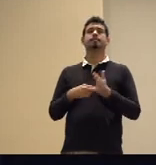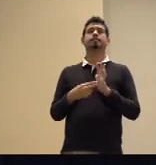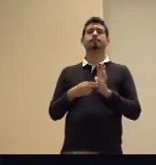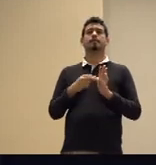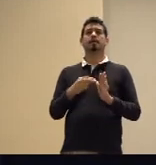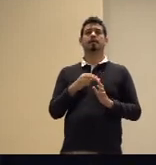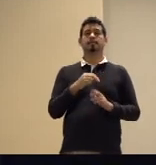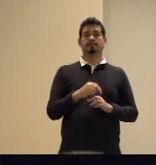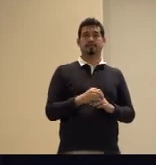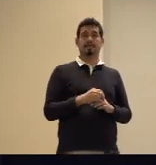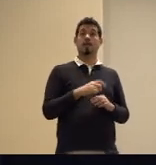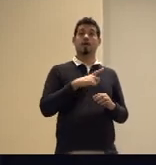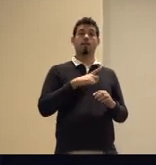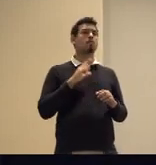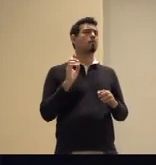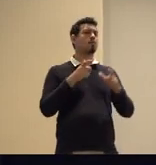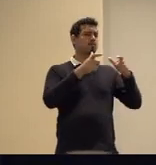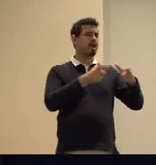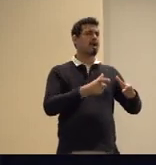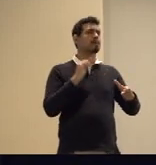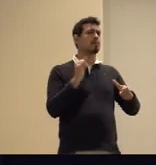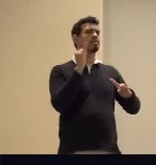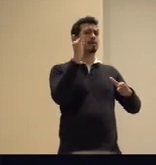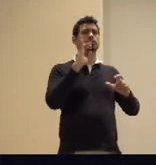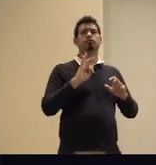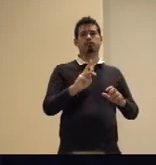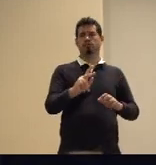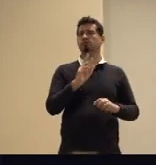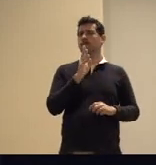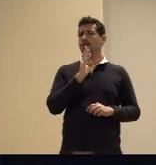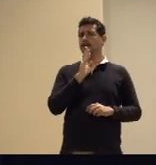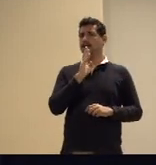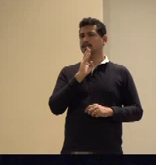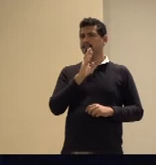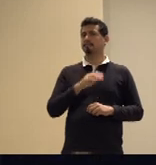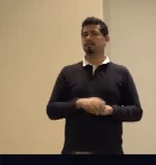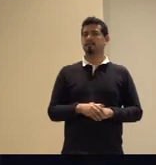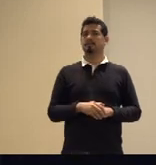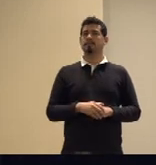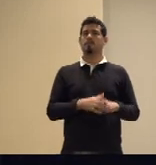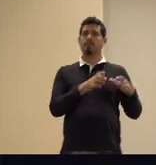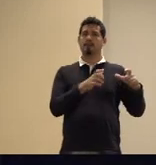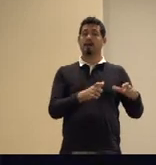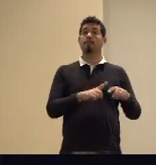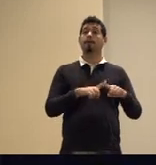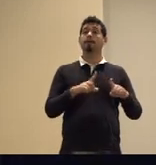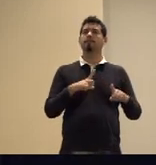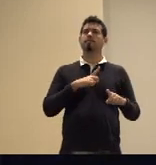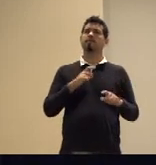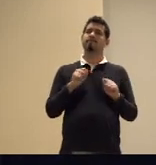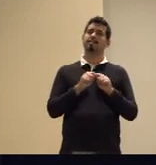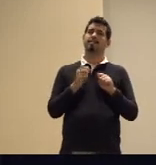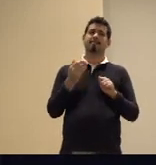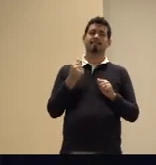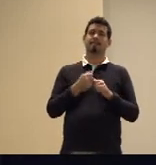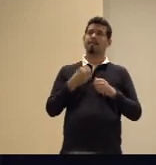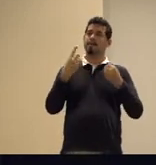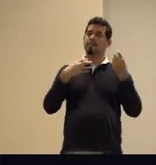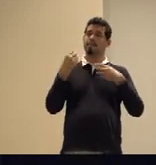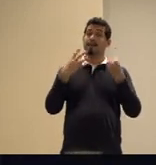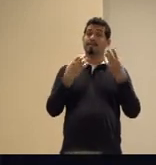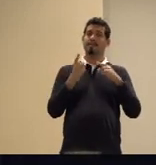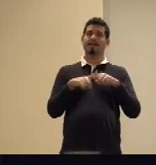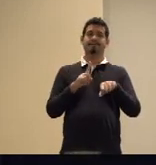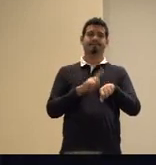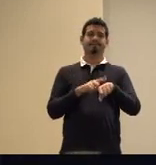ferramenta importante do Tribunal de Justiça que vocês todos conhecem ou devem conhecer. Pessoal, eu tinha preparado uma fala, mas nosso tempo